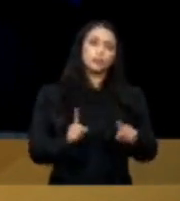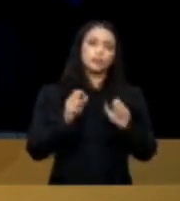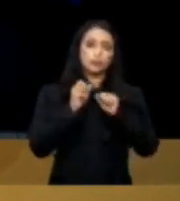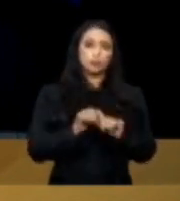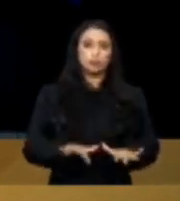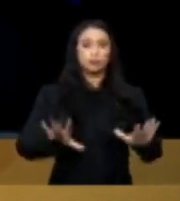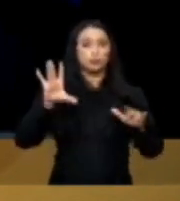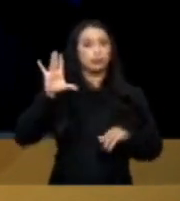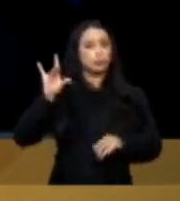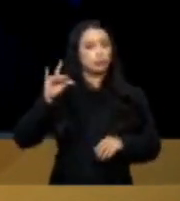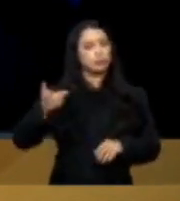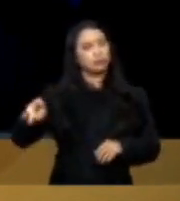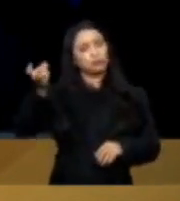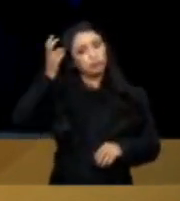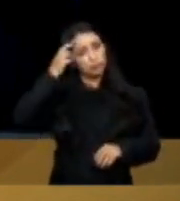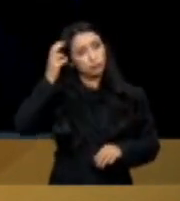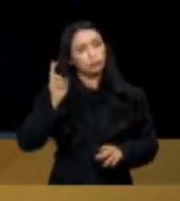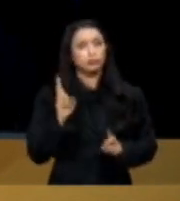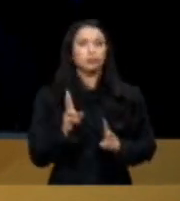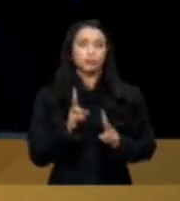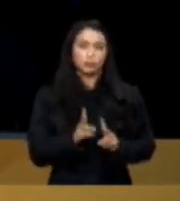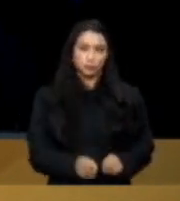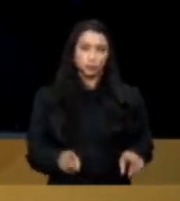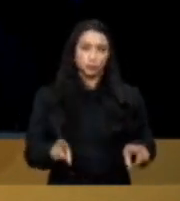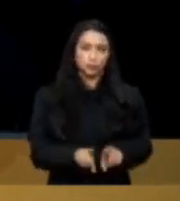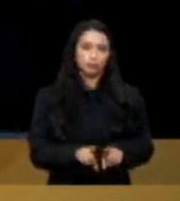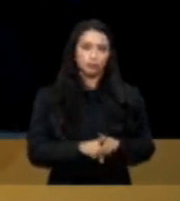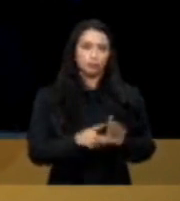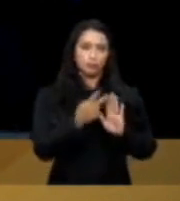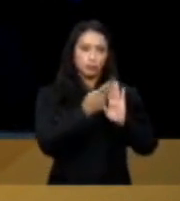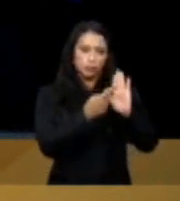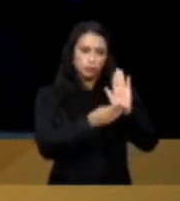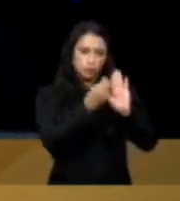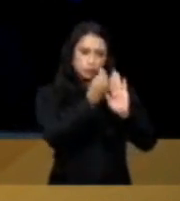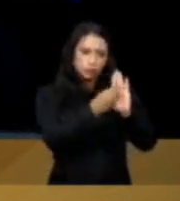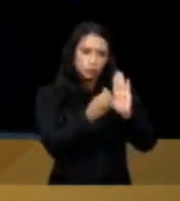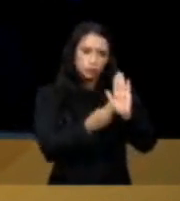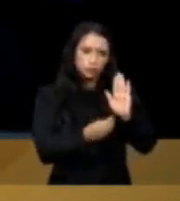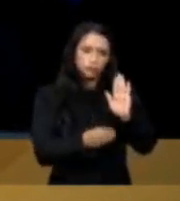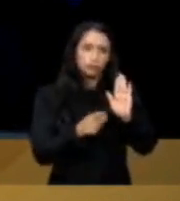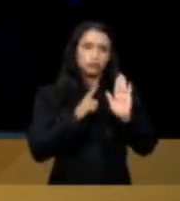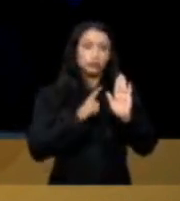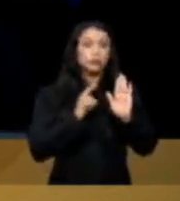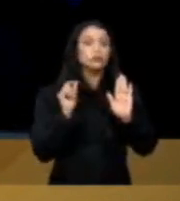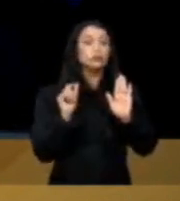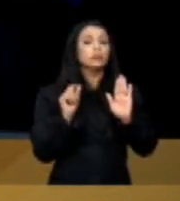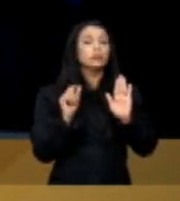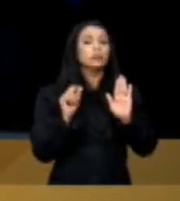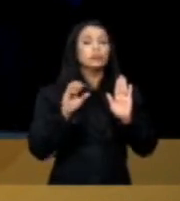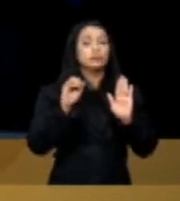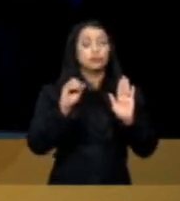da ciência e da cultura. No mesmo sentido, o Protocolo de São Salvador, da OEA, prevê, em seu